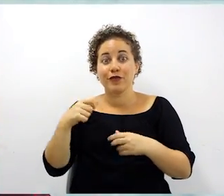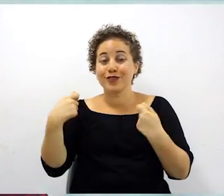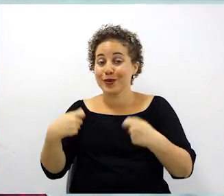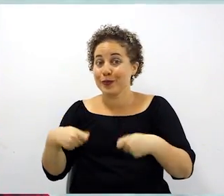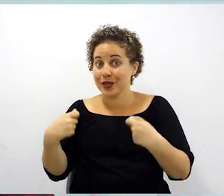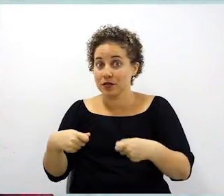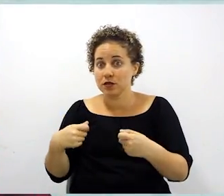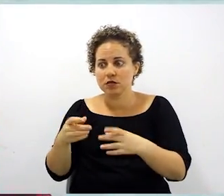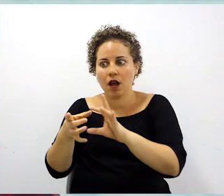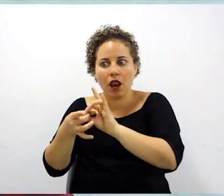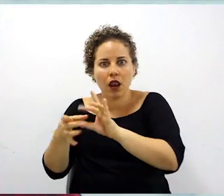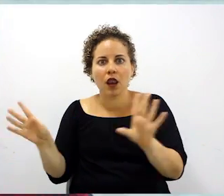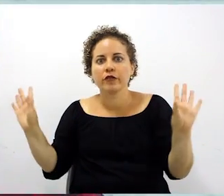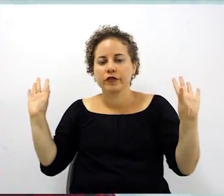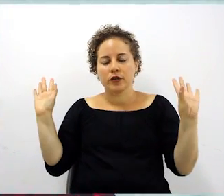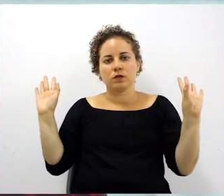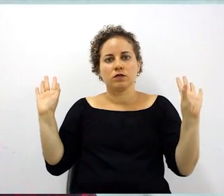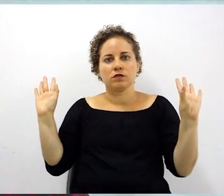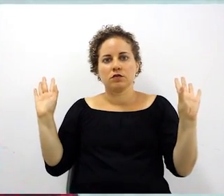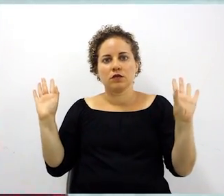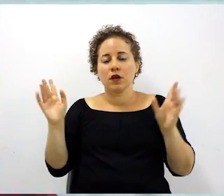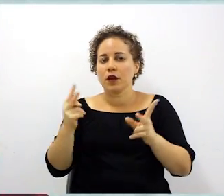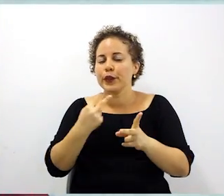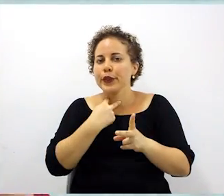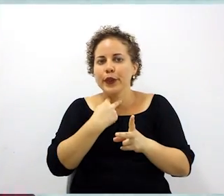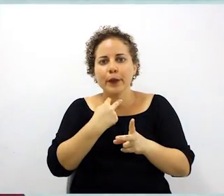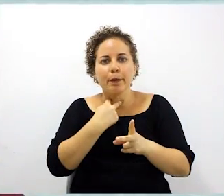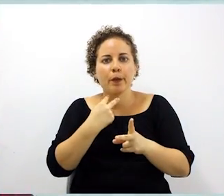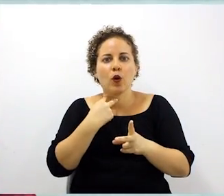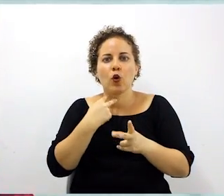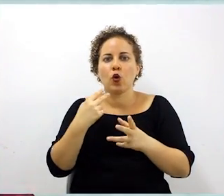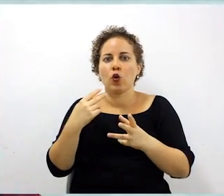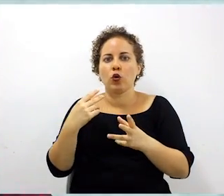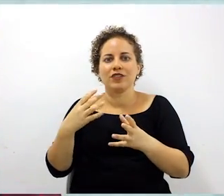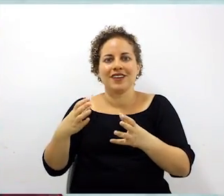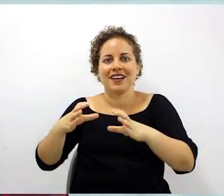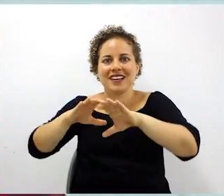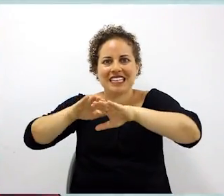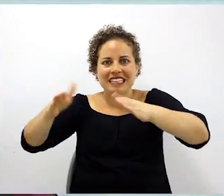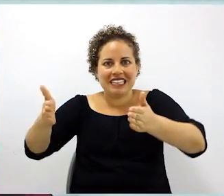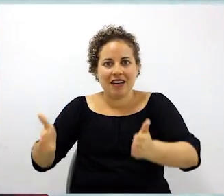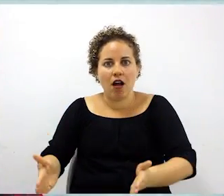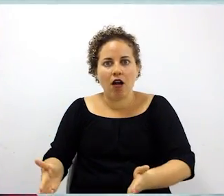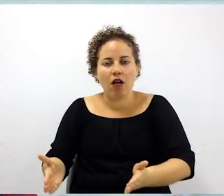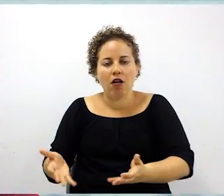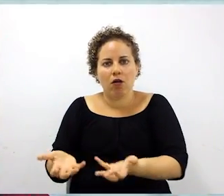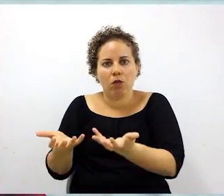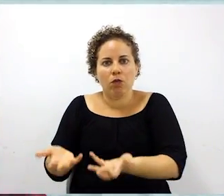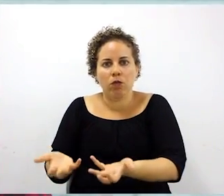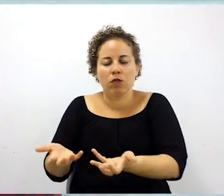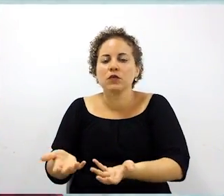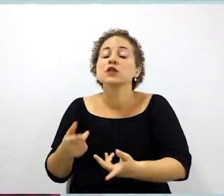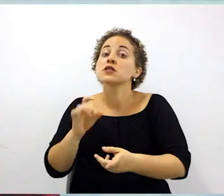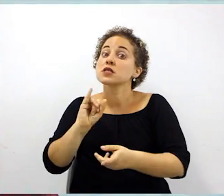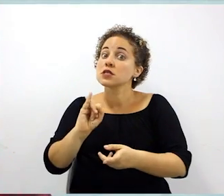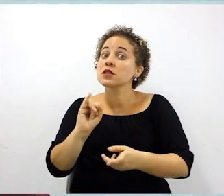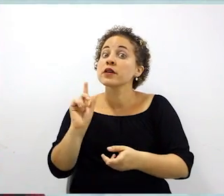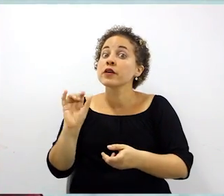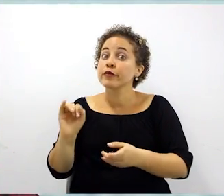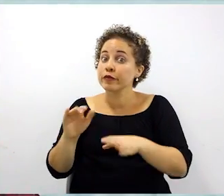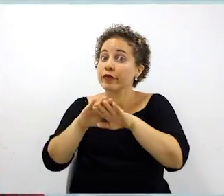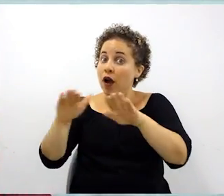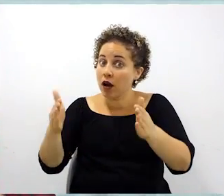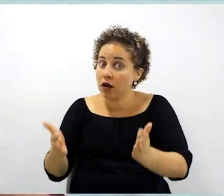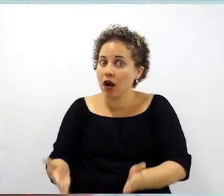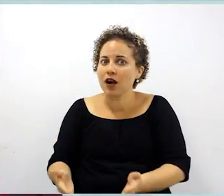livre, desimpedido, não é? Não é permitido cargas no convés. Se for um navio de carga, essa carga deve